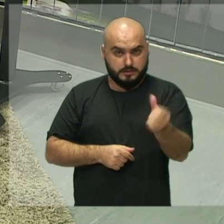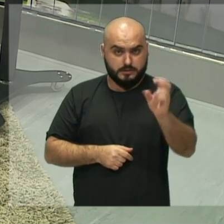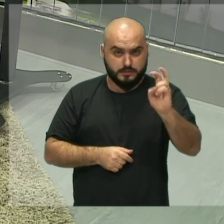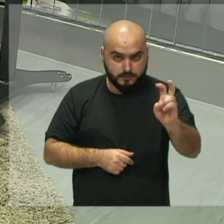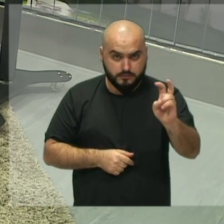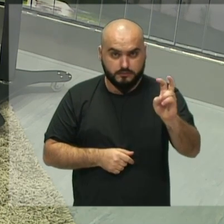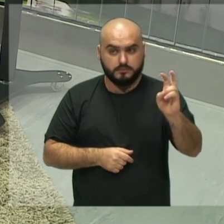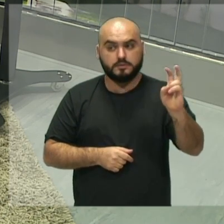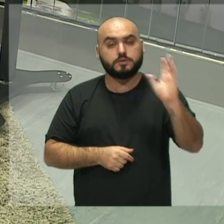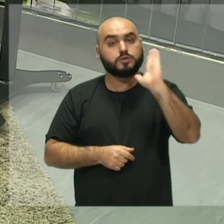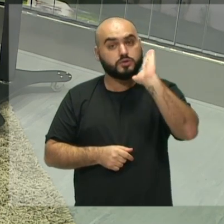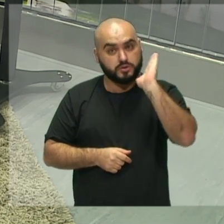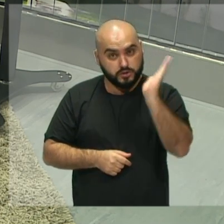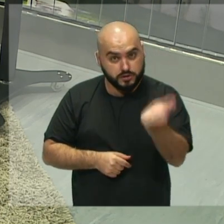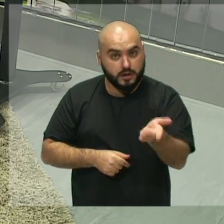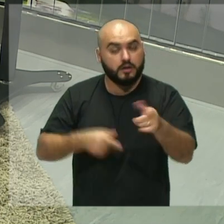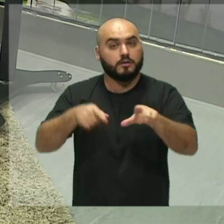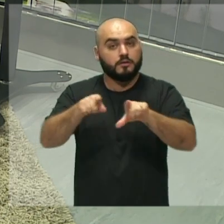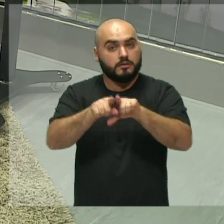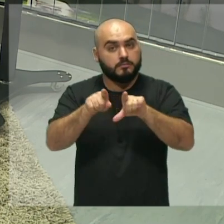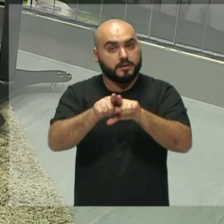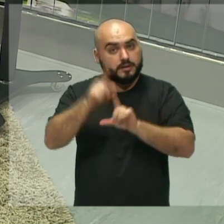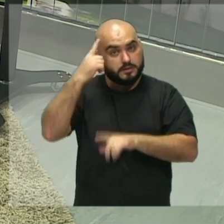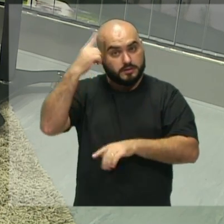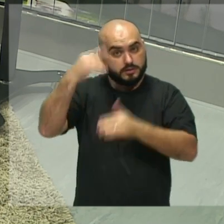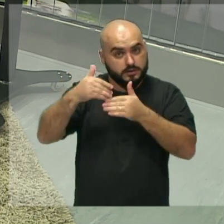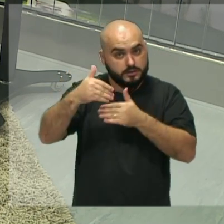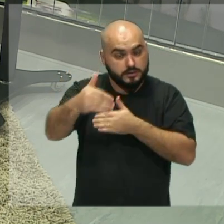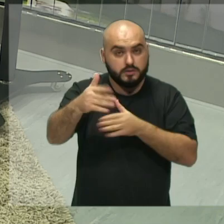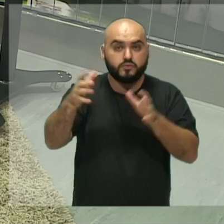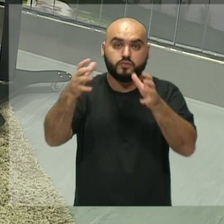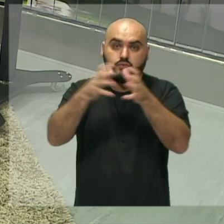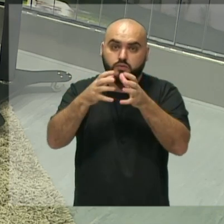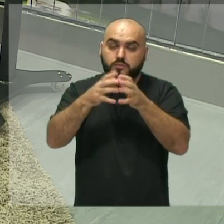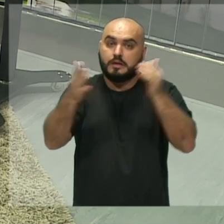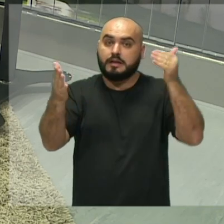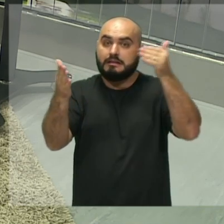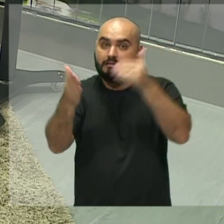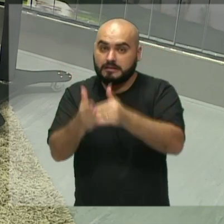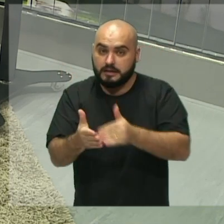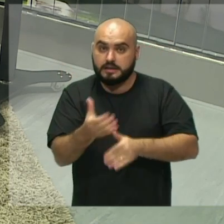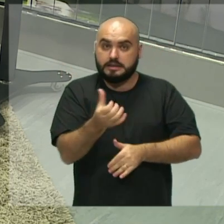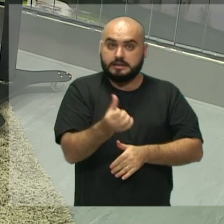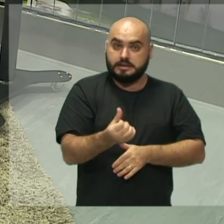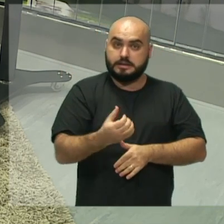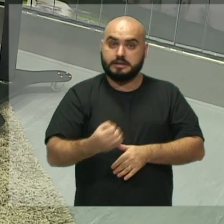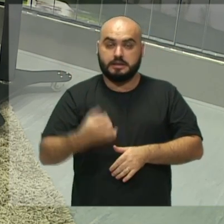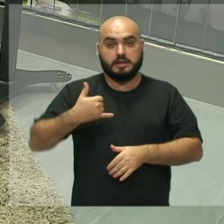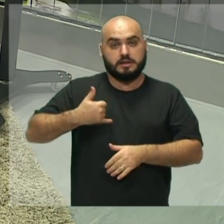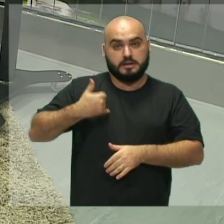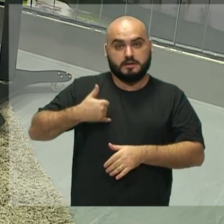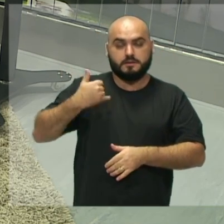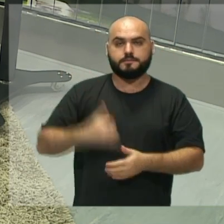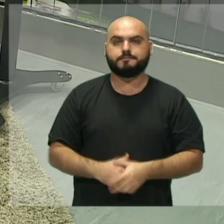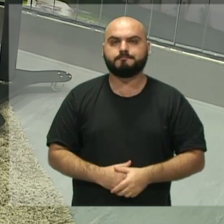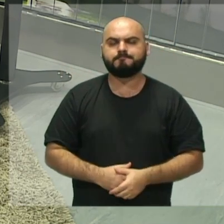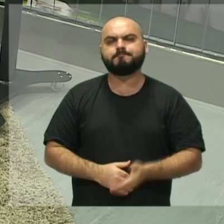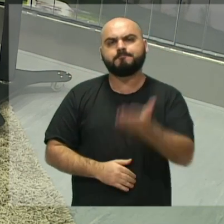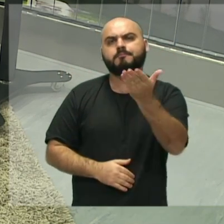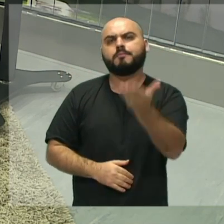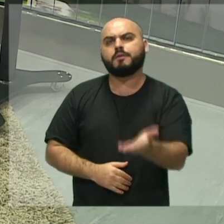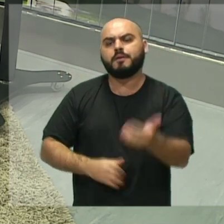e já se encaminhando também, já nos próximos dias, para os grupos até 60 anos de idade. Como que o senhor avalia